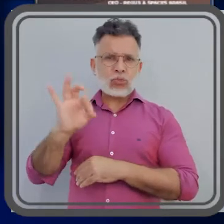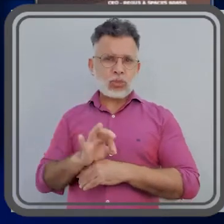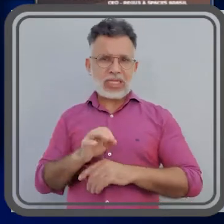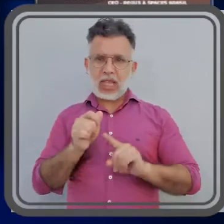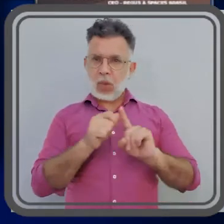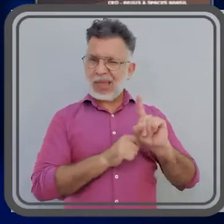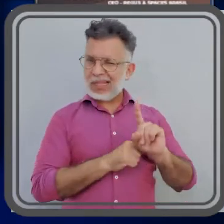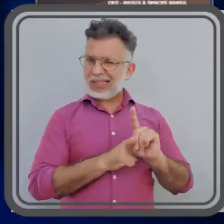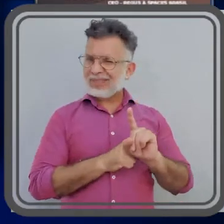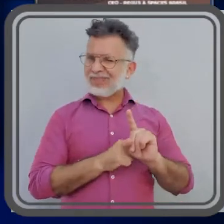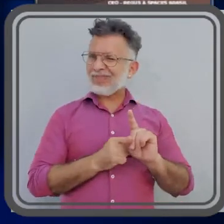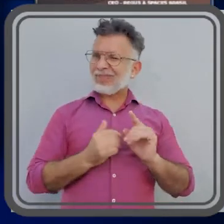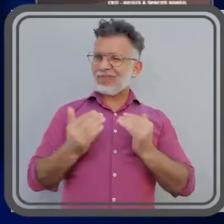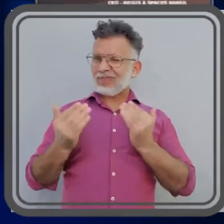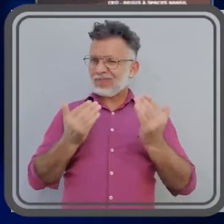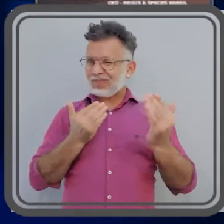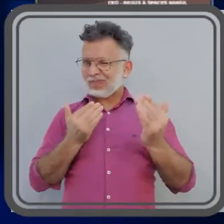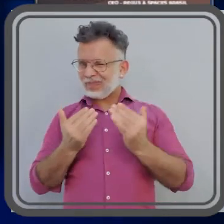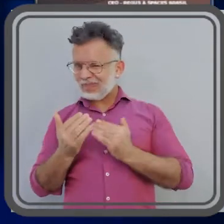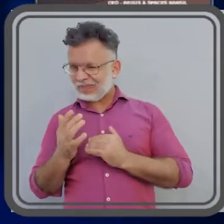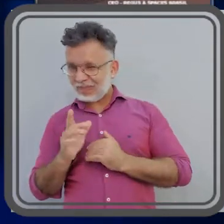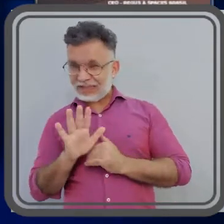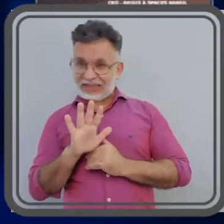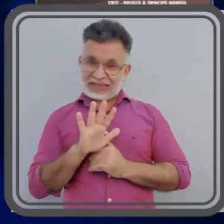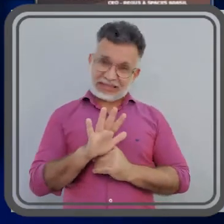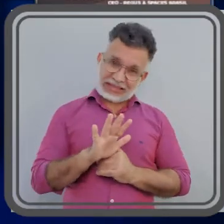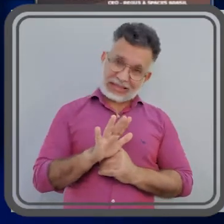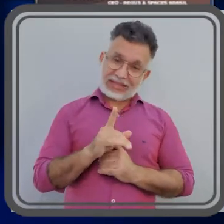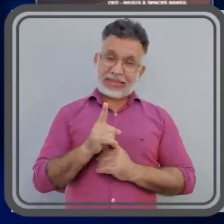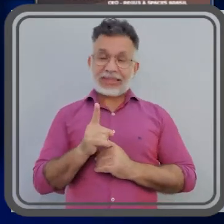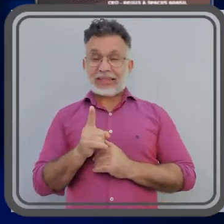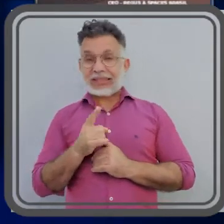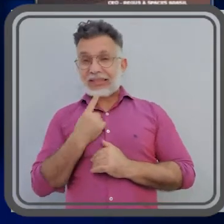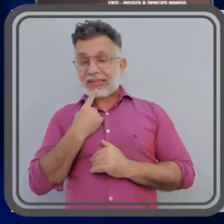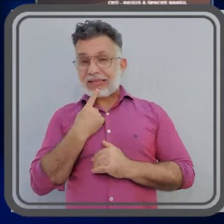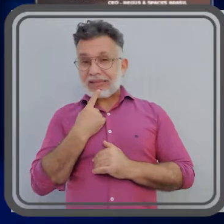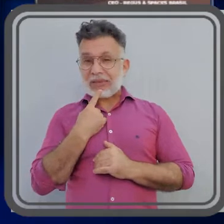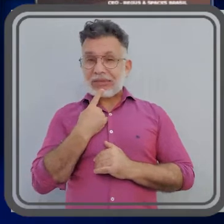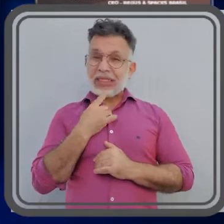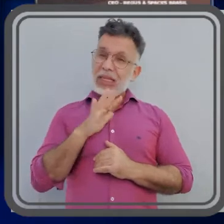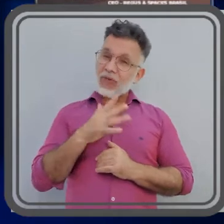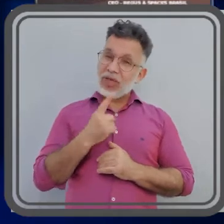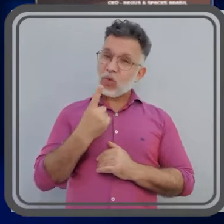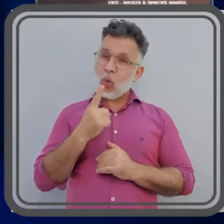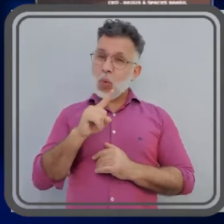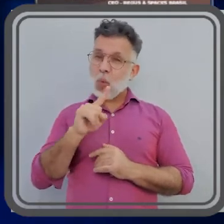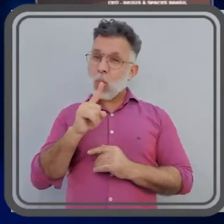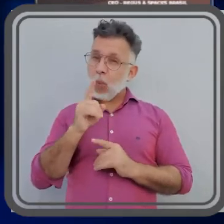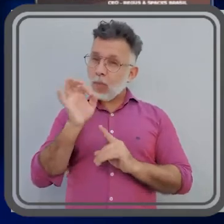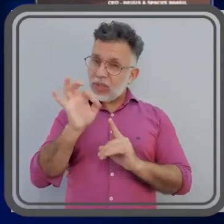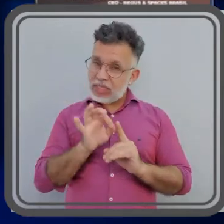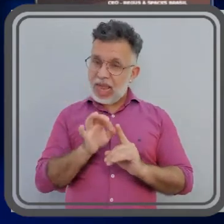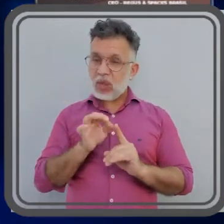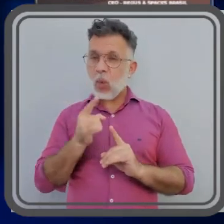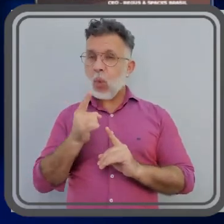mês, e daria até para baixar um pouco essa régua, daria para dizer 1,5%, 1% ao mês. Prometer é